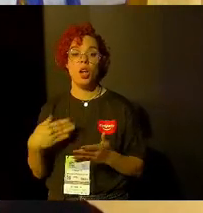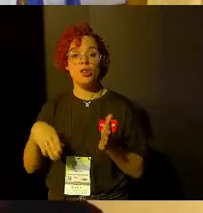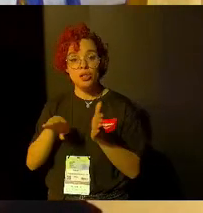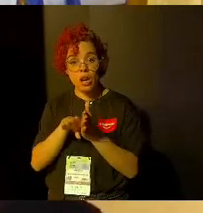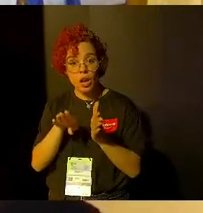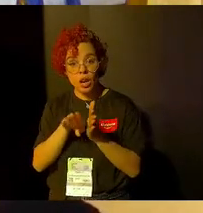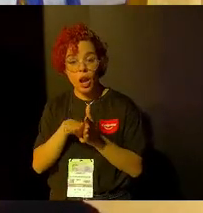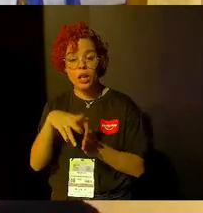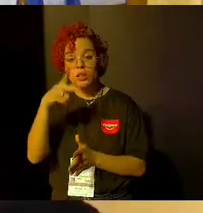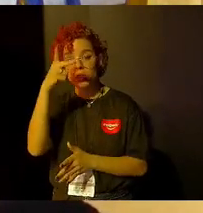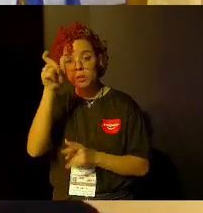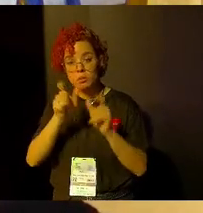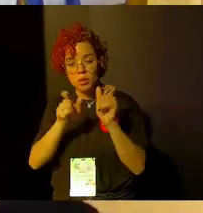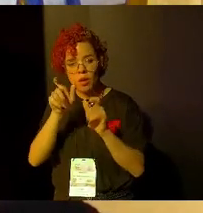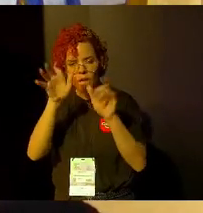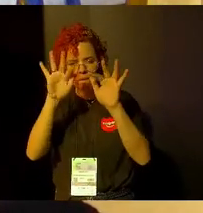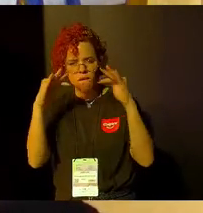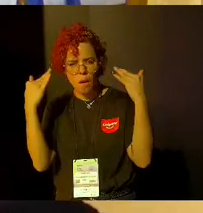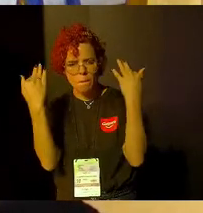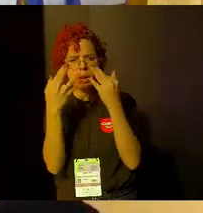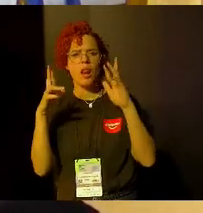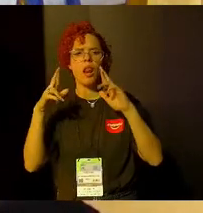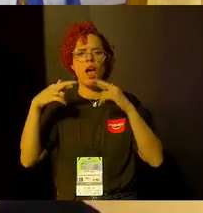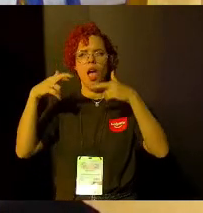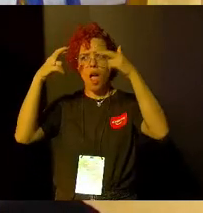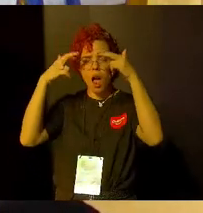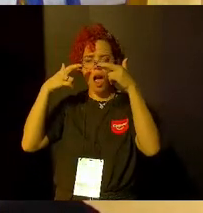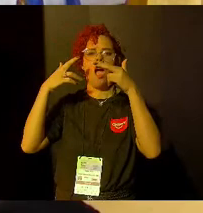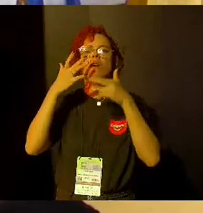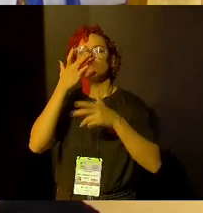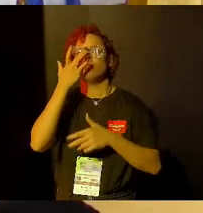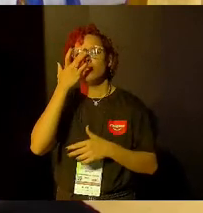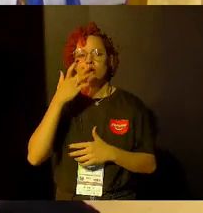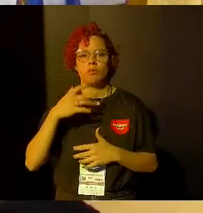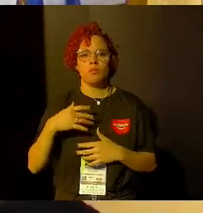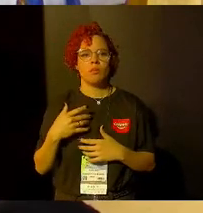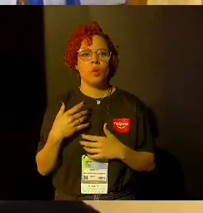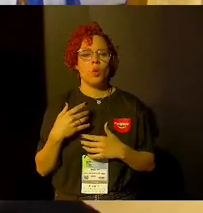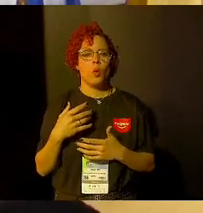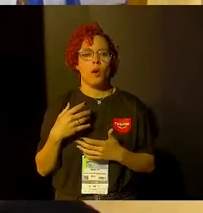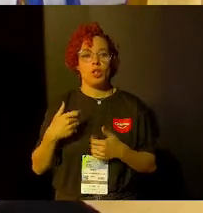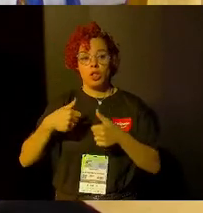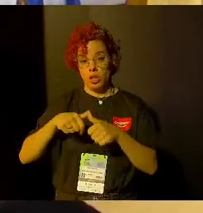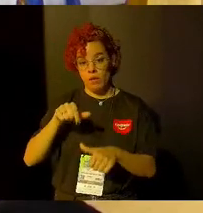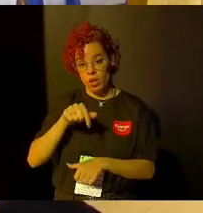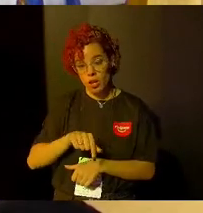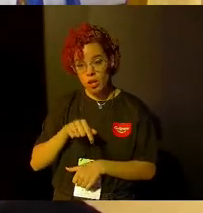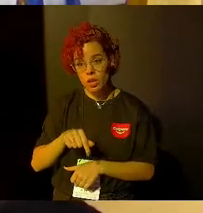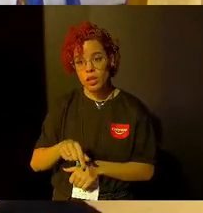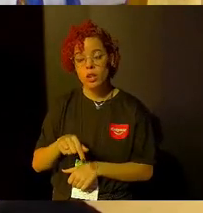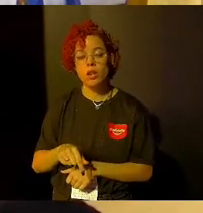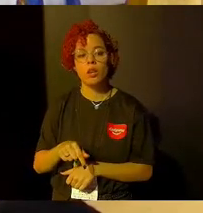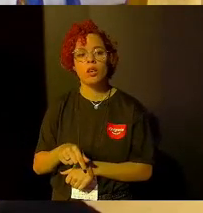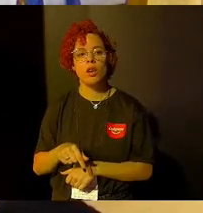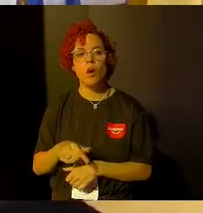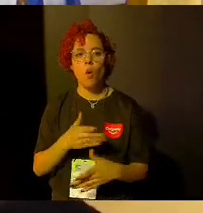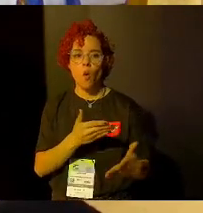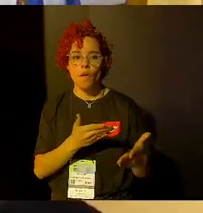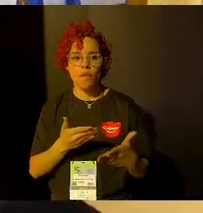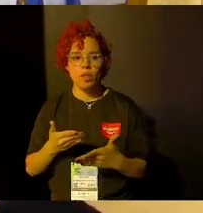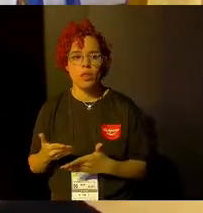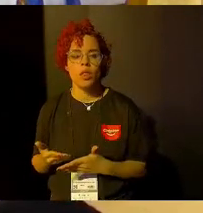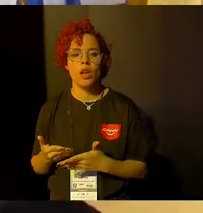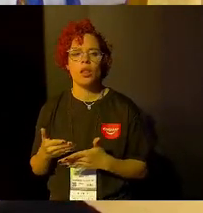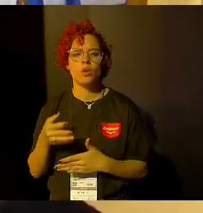fato existiram e construíram um cotidiano que bate na gente até hoje Se eu sair daqui convidado do café